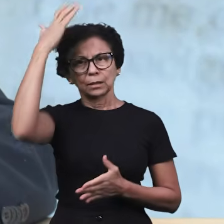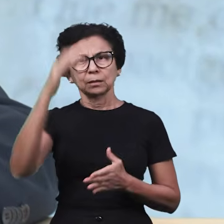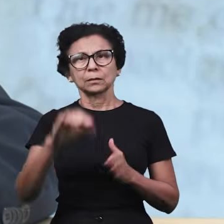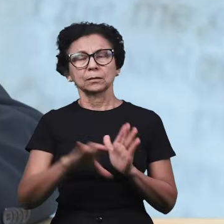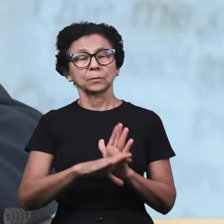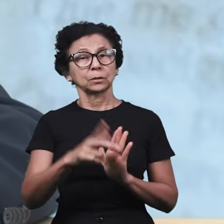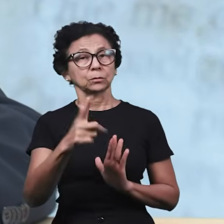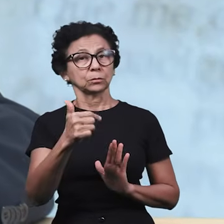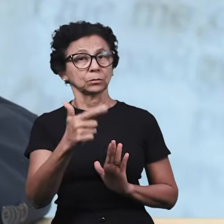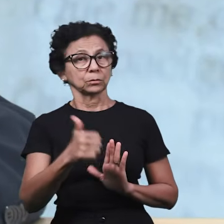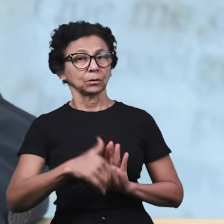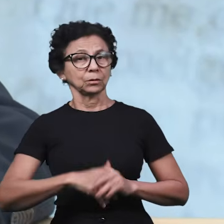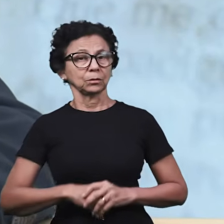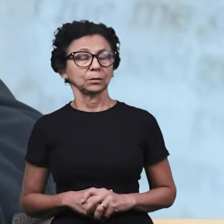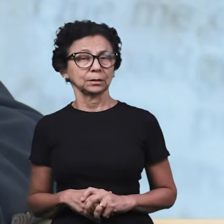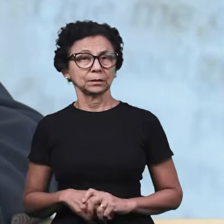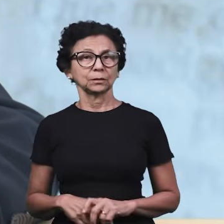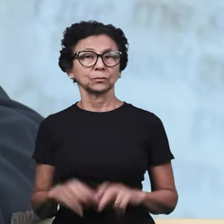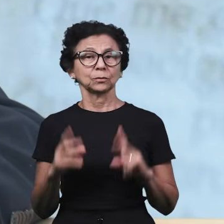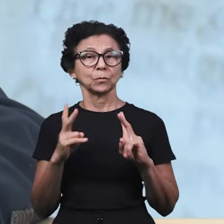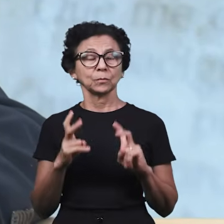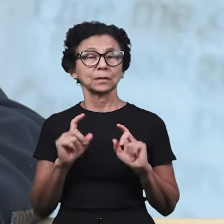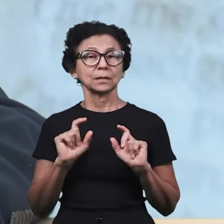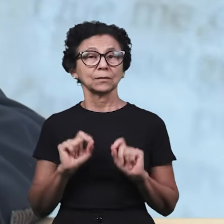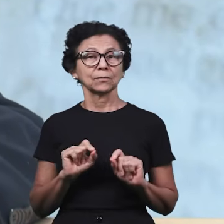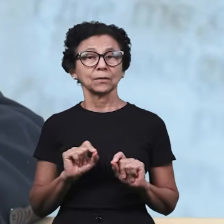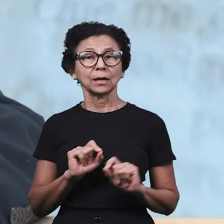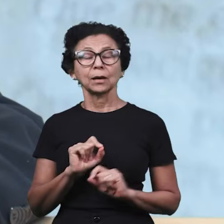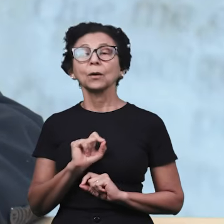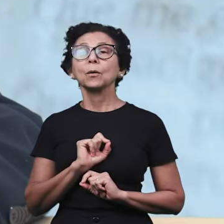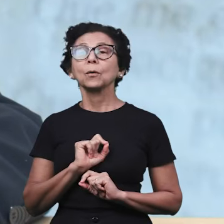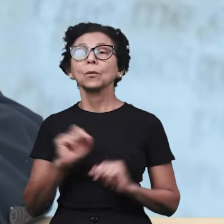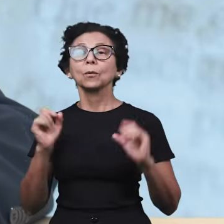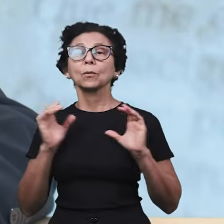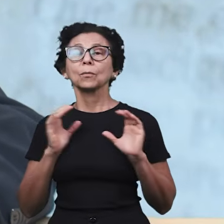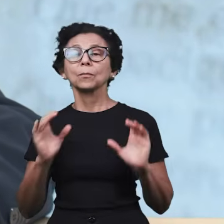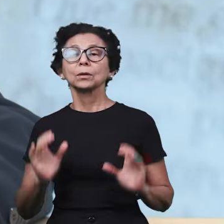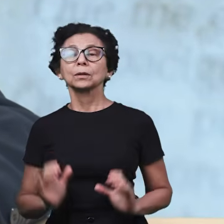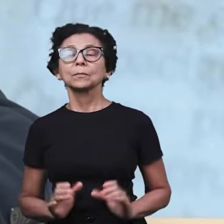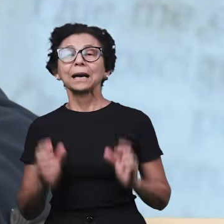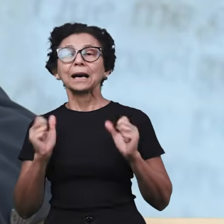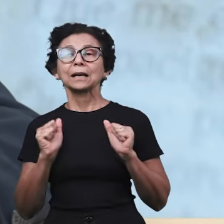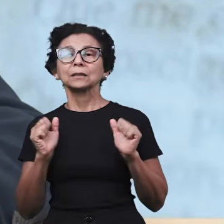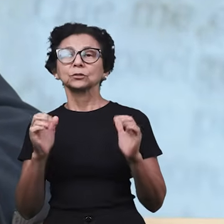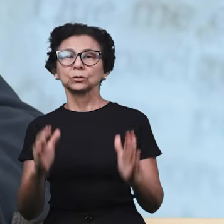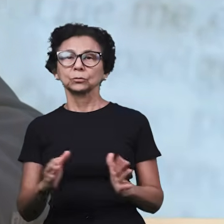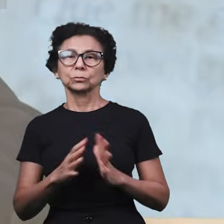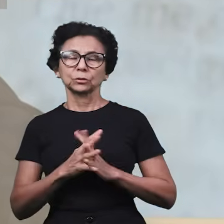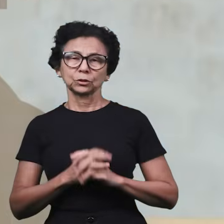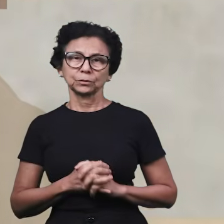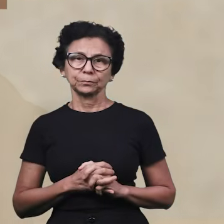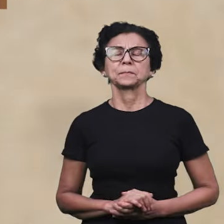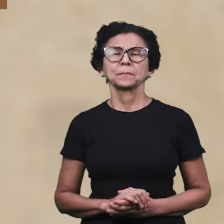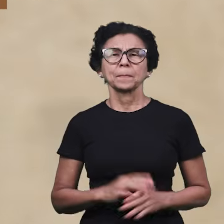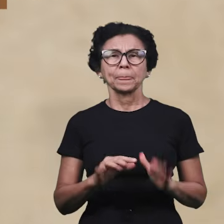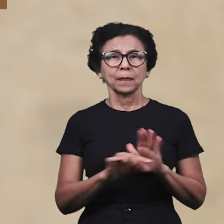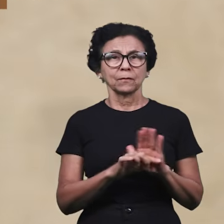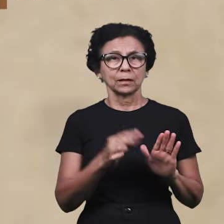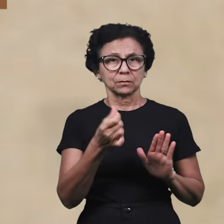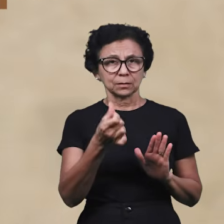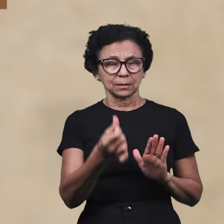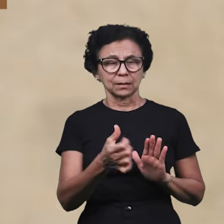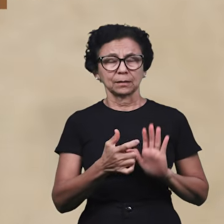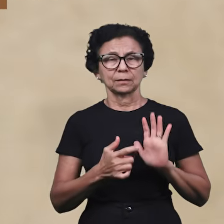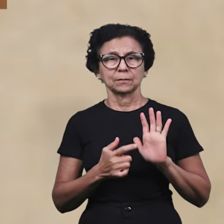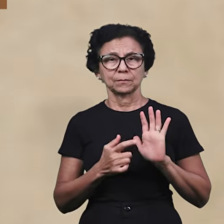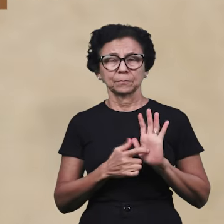de Roboão diante deste pedido. O pedido do povo diz assim, abaixe os impostos. 1 Reis, capítulo 12, verso